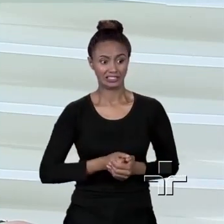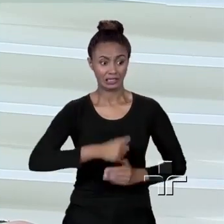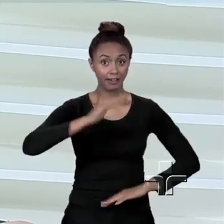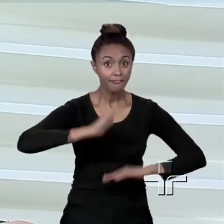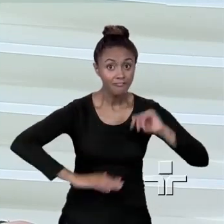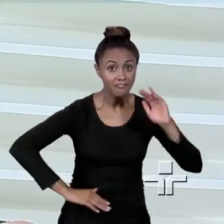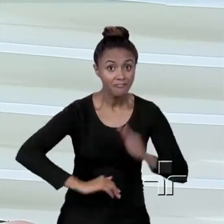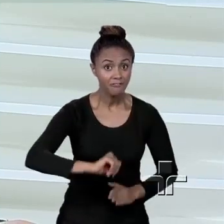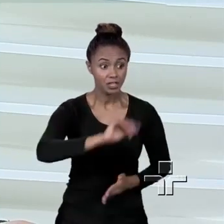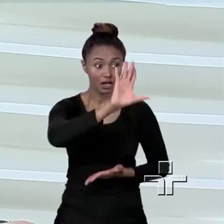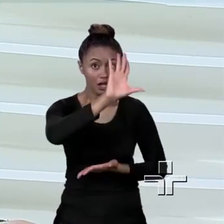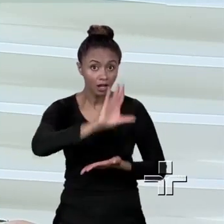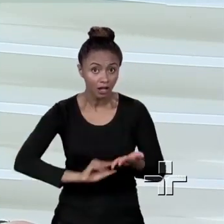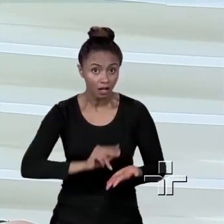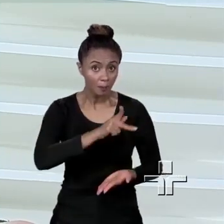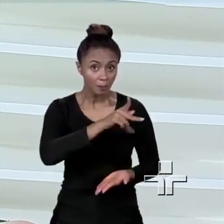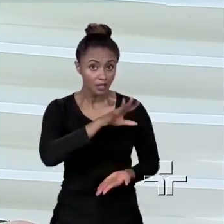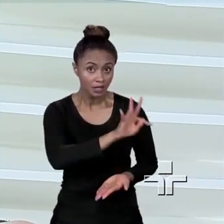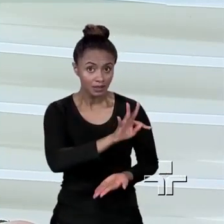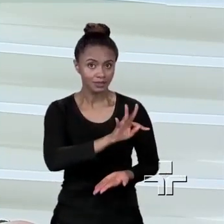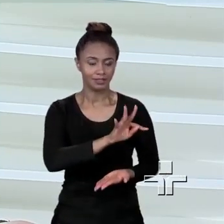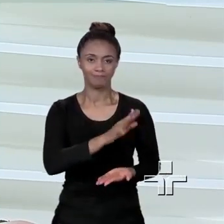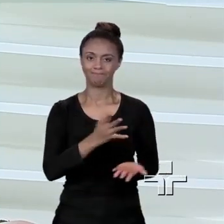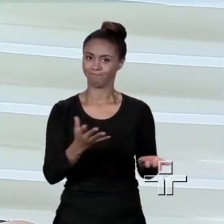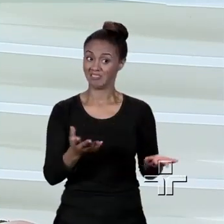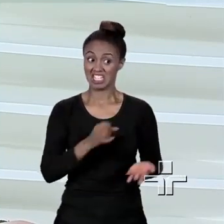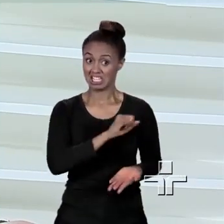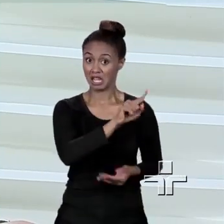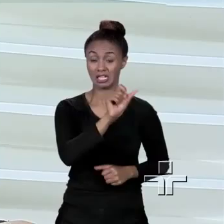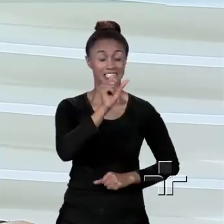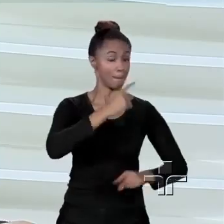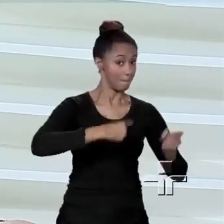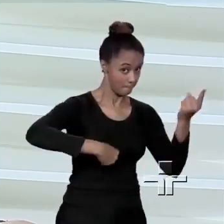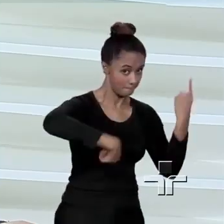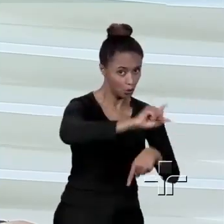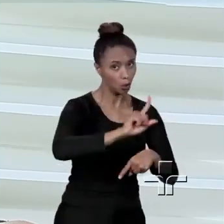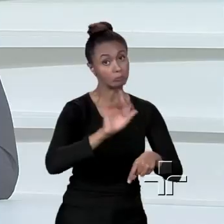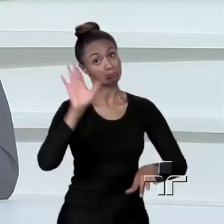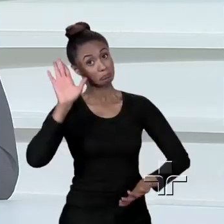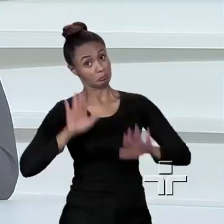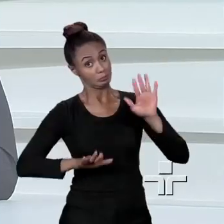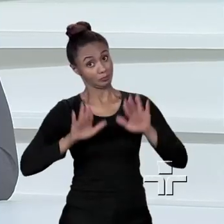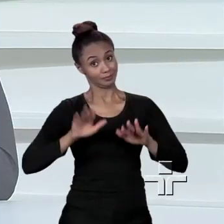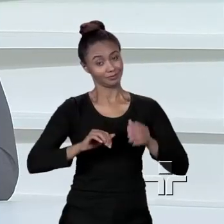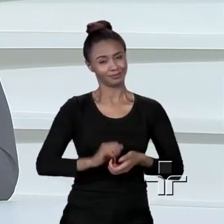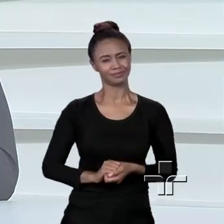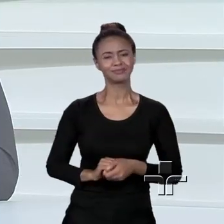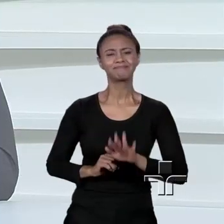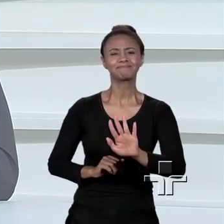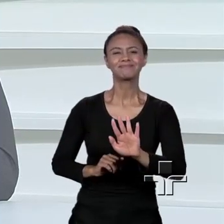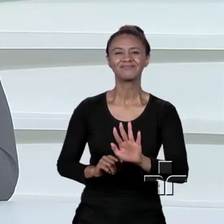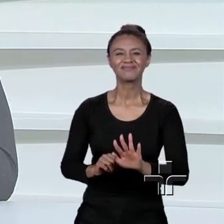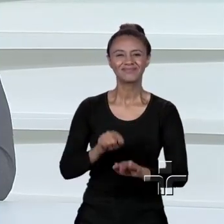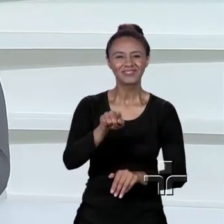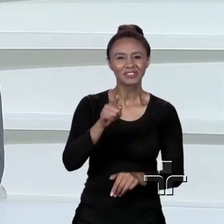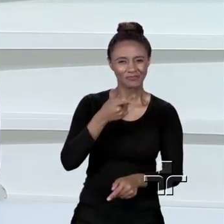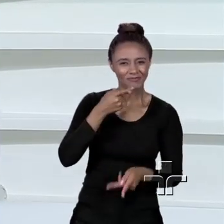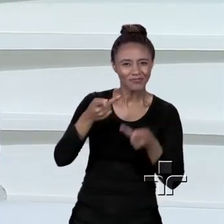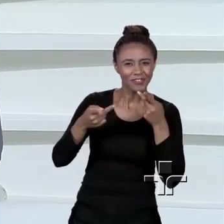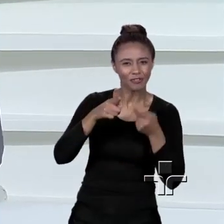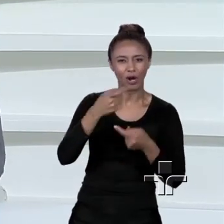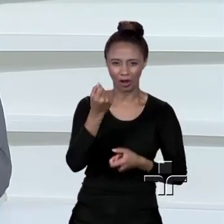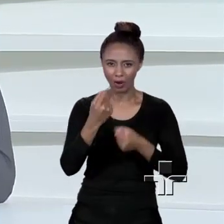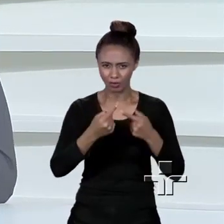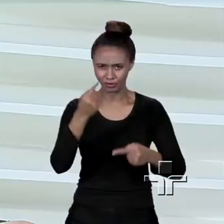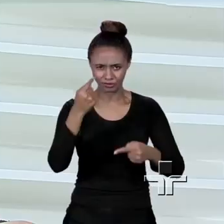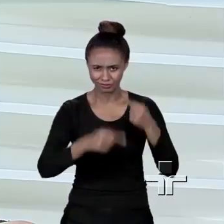agir como o PT, a menos que eles mudem muito. Mesmo que seja para barrar esses temas que a senhora também discorda. Eu